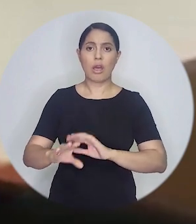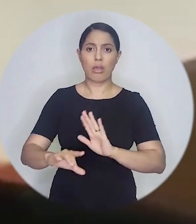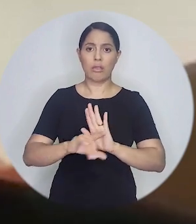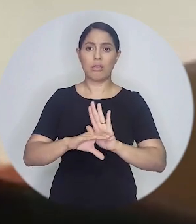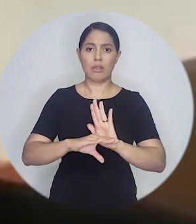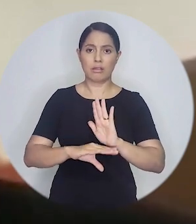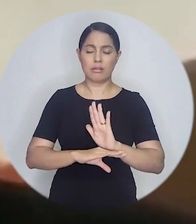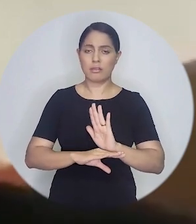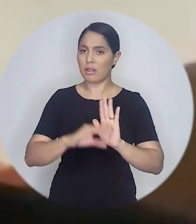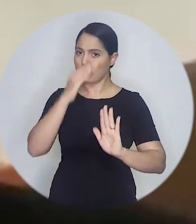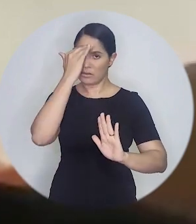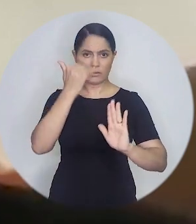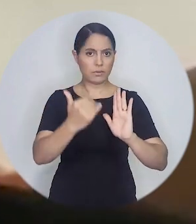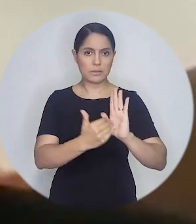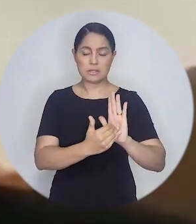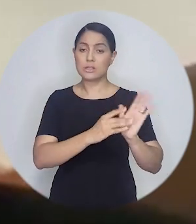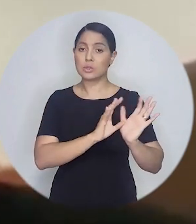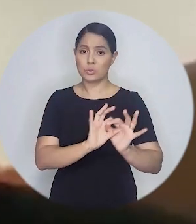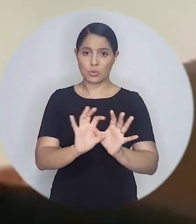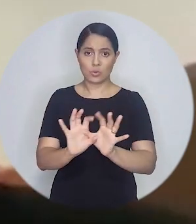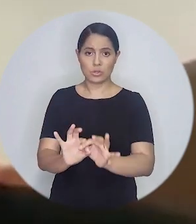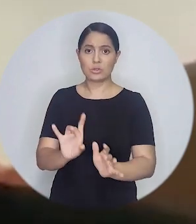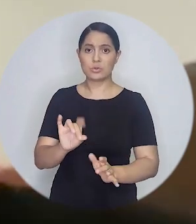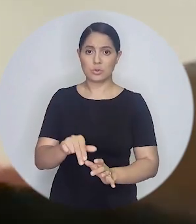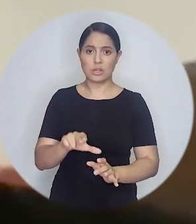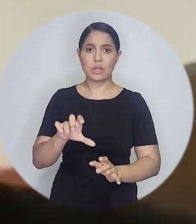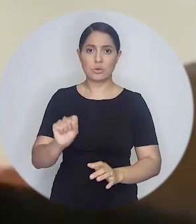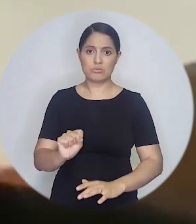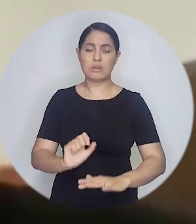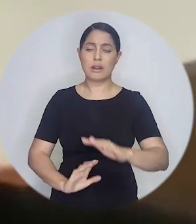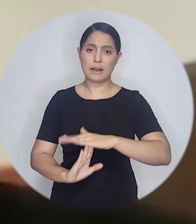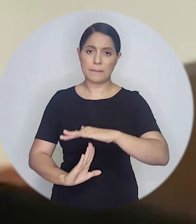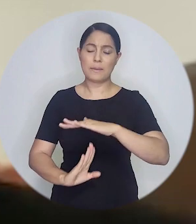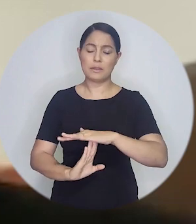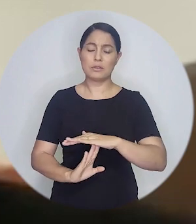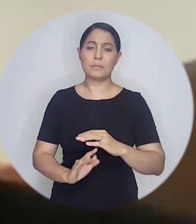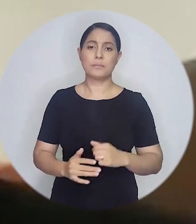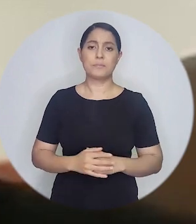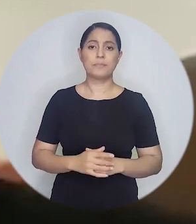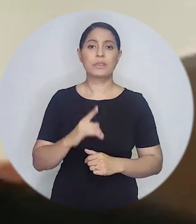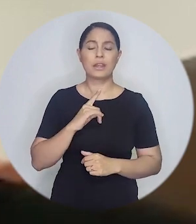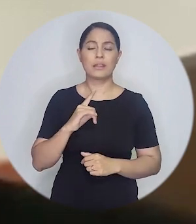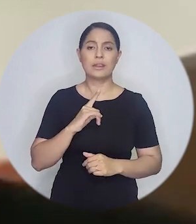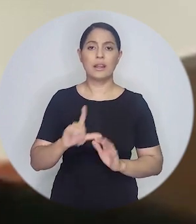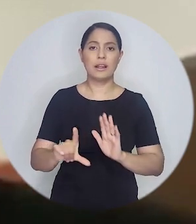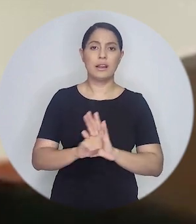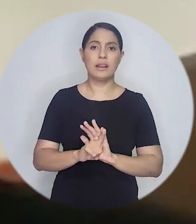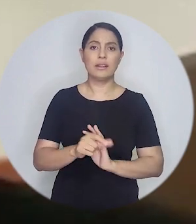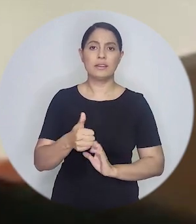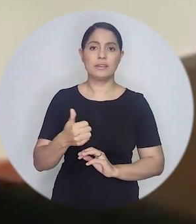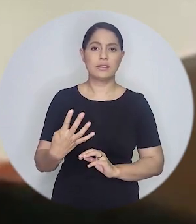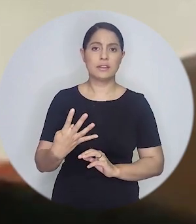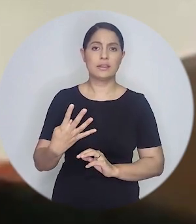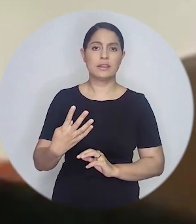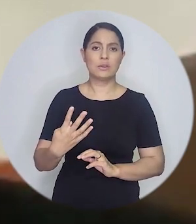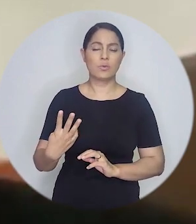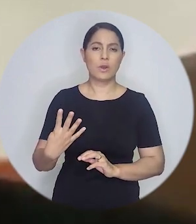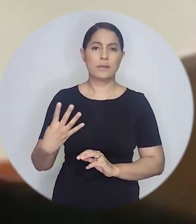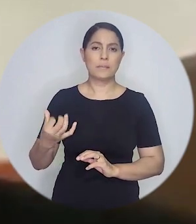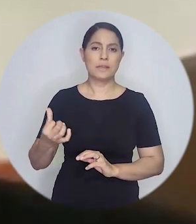inconstitucional no tocante à limitação da fixação dos danos ocorrido